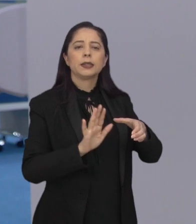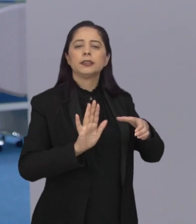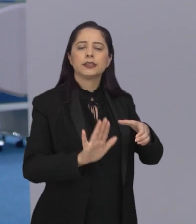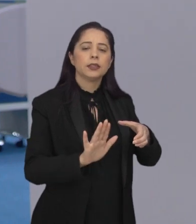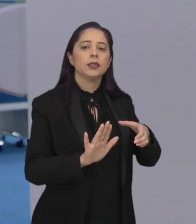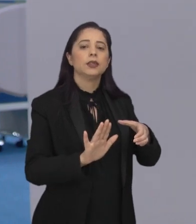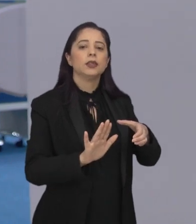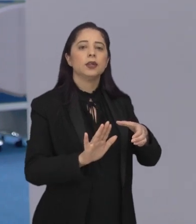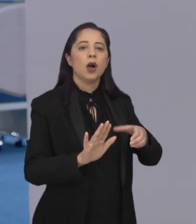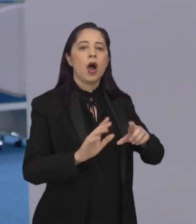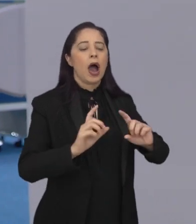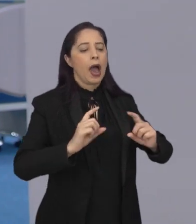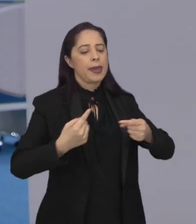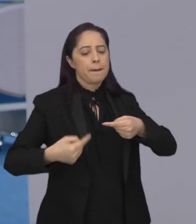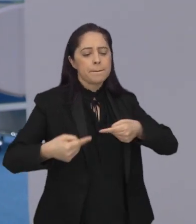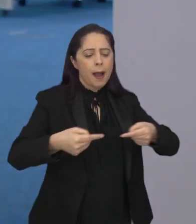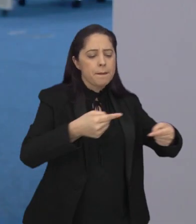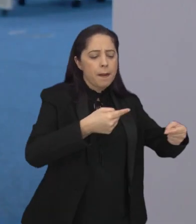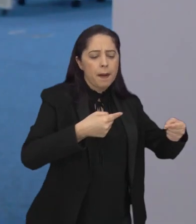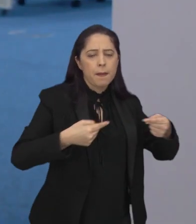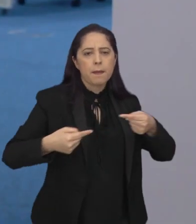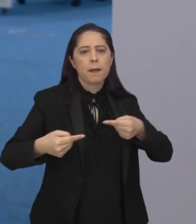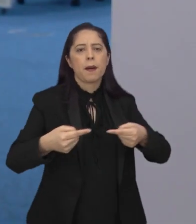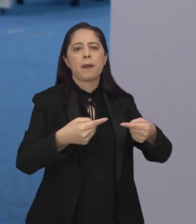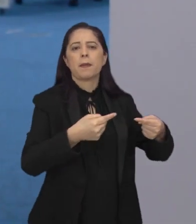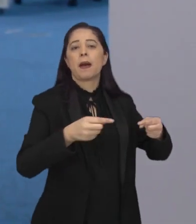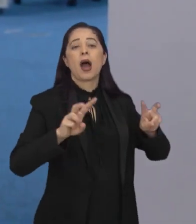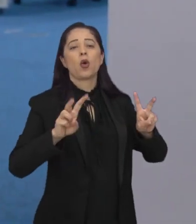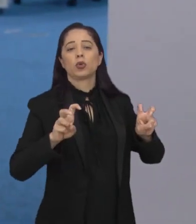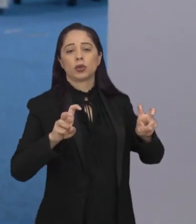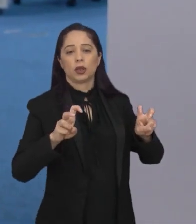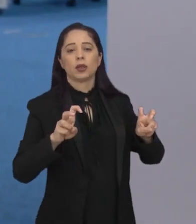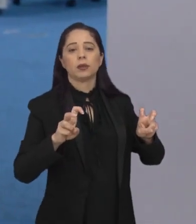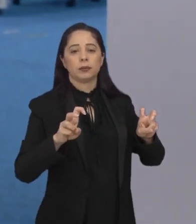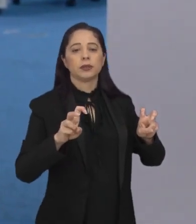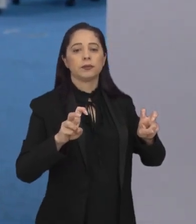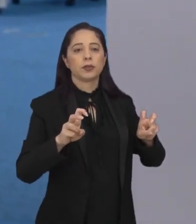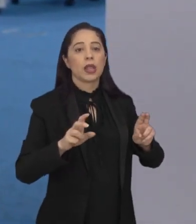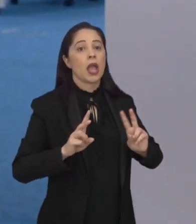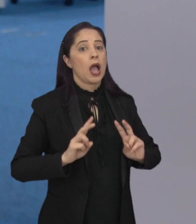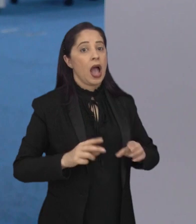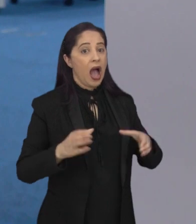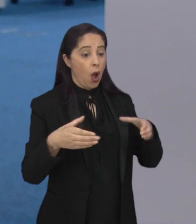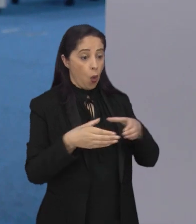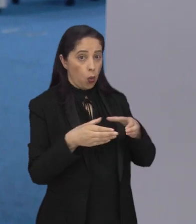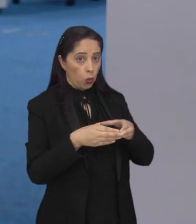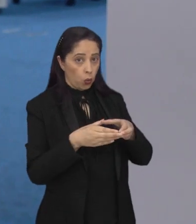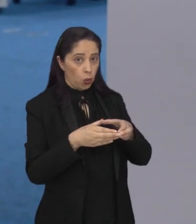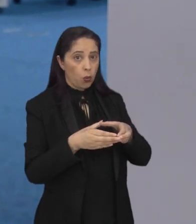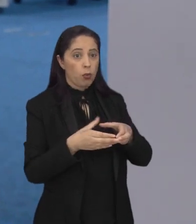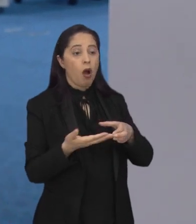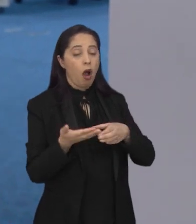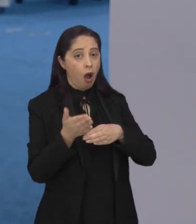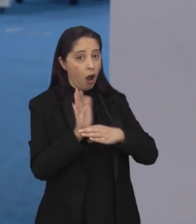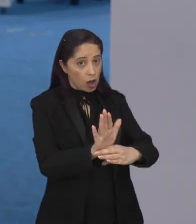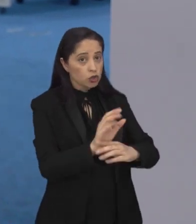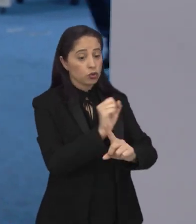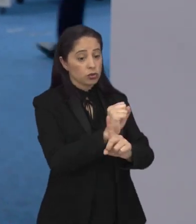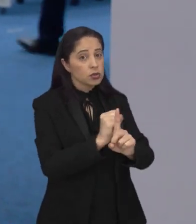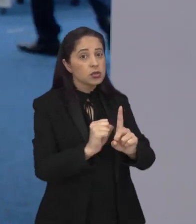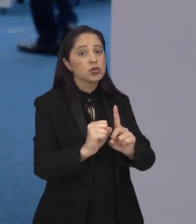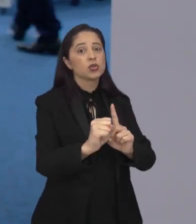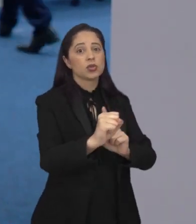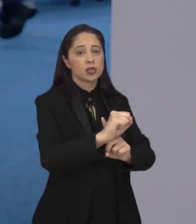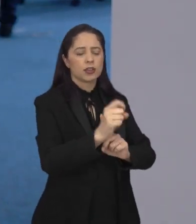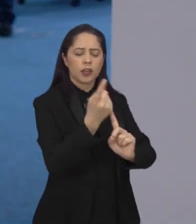tenha mais representatividade. É um trabalho parlamentar, né? Eu acho que independente dos partidos,